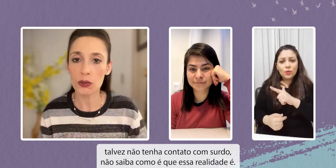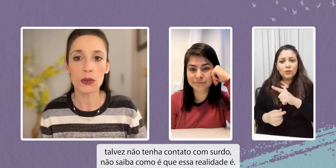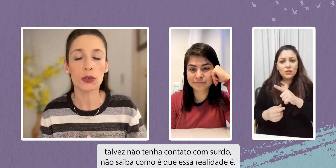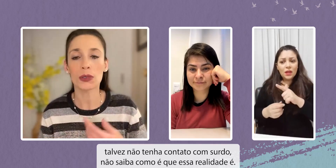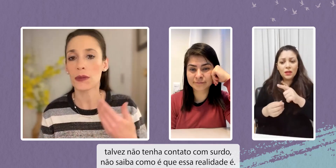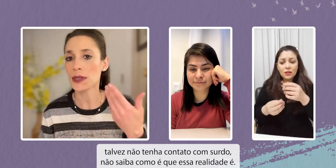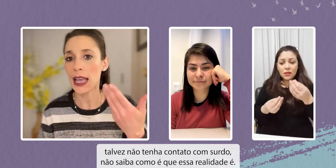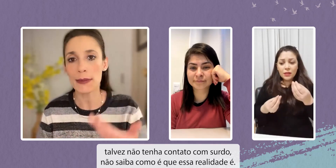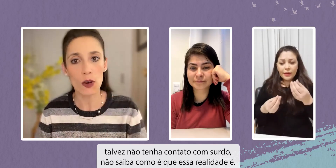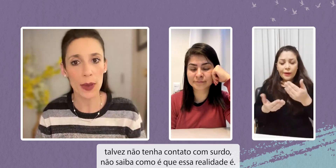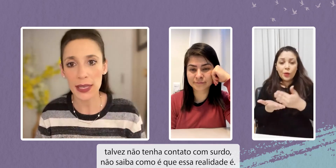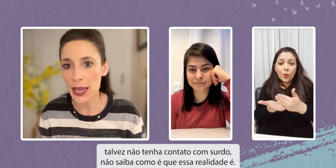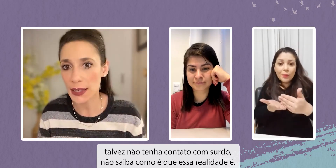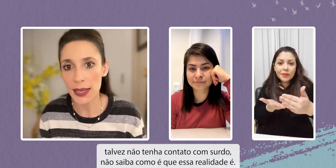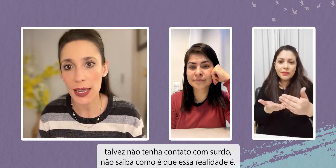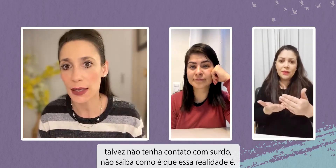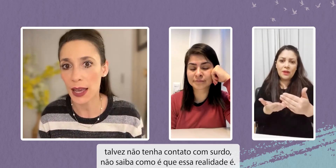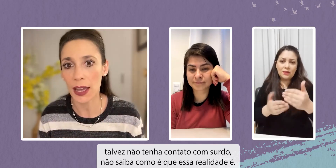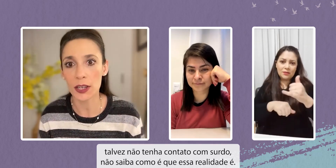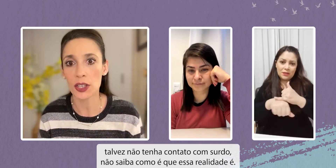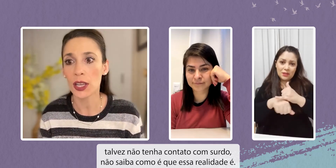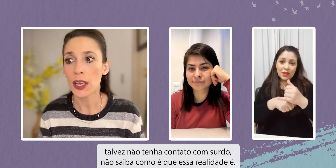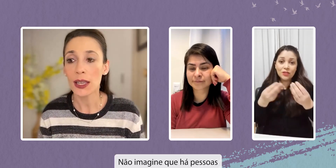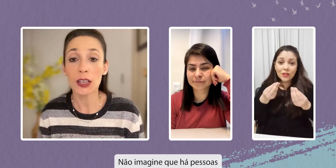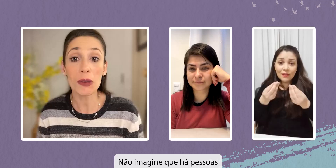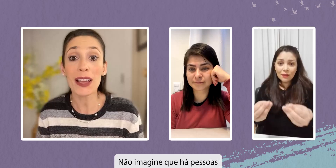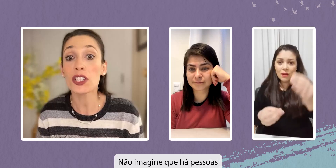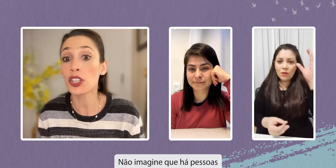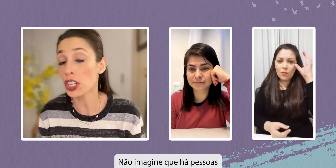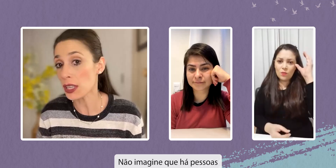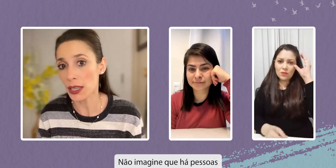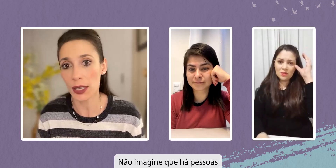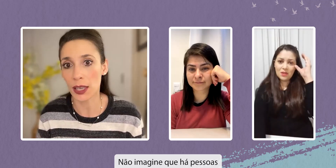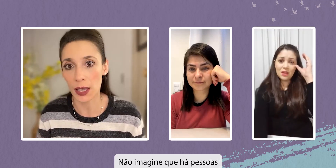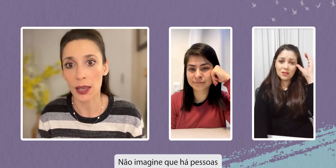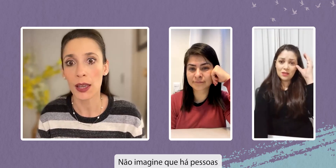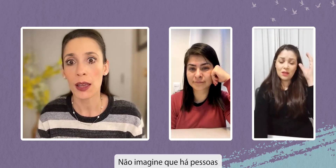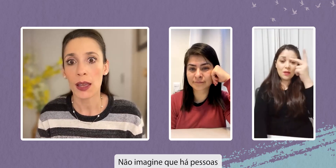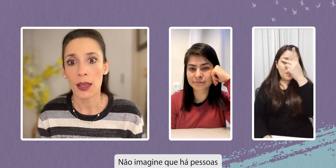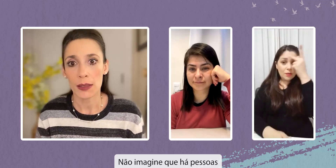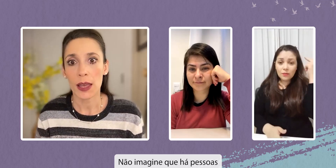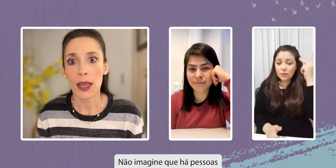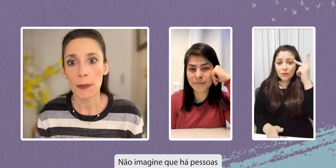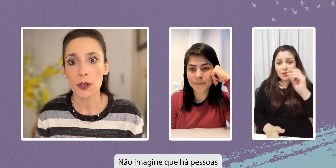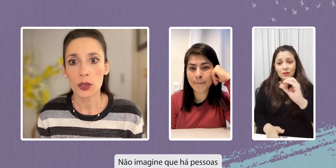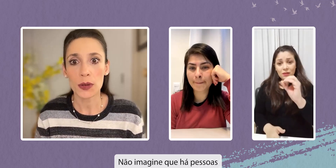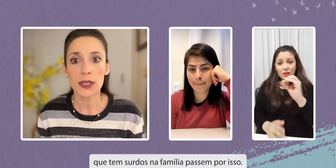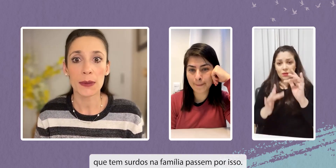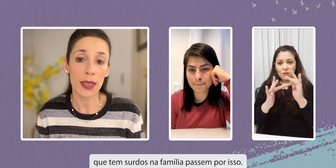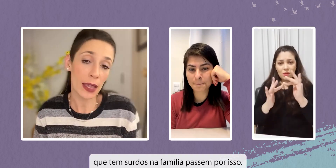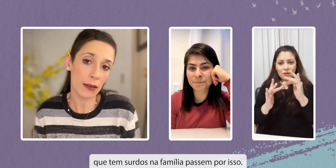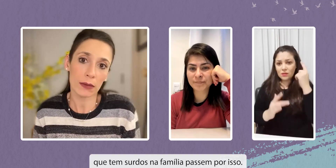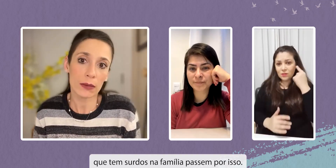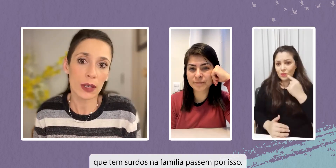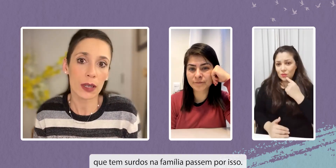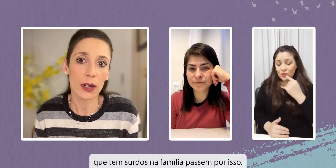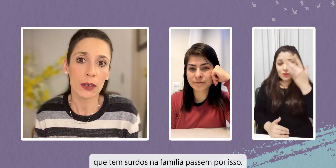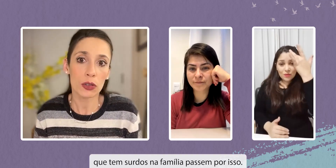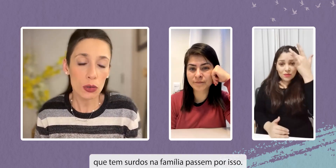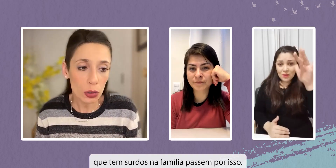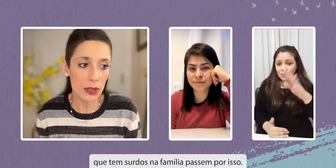com surdo, não saiba como é que é essa realidade e não imagine que, né, pessoas que têm